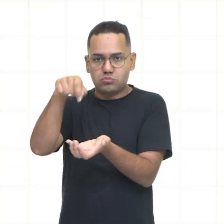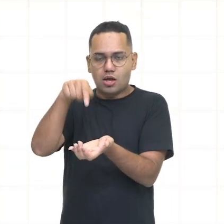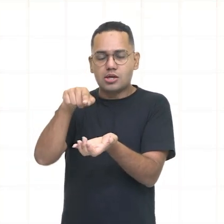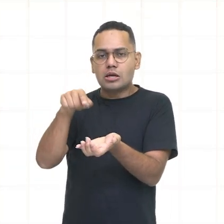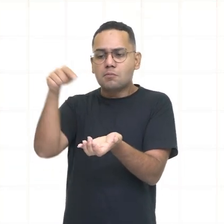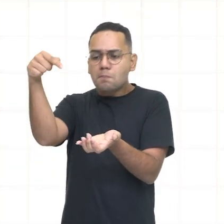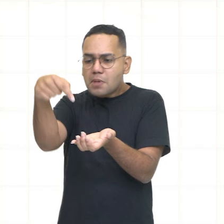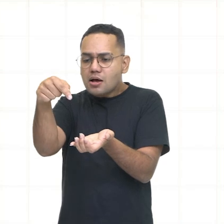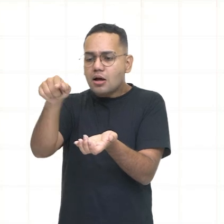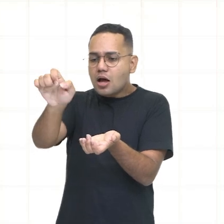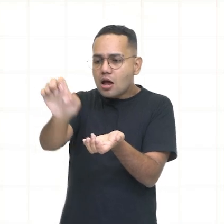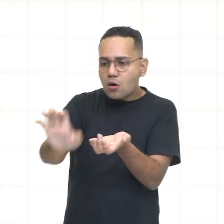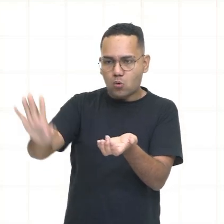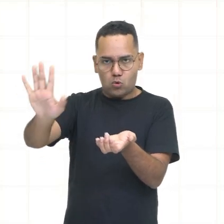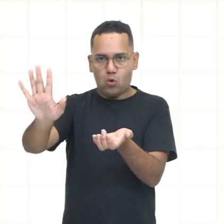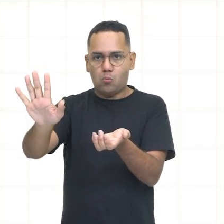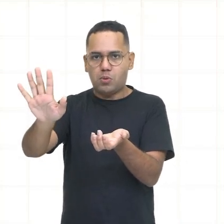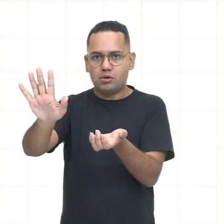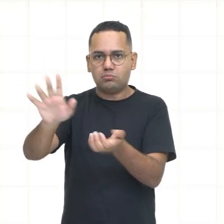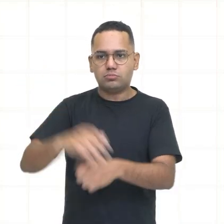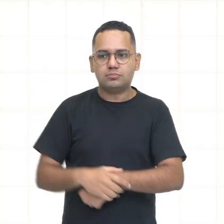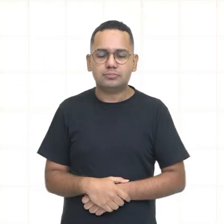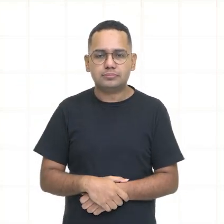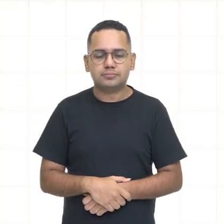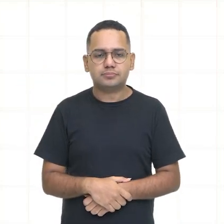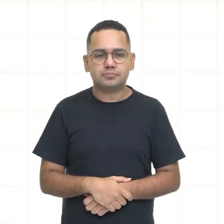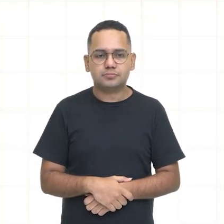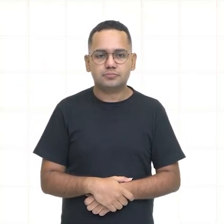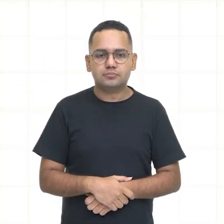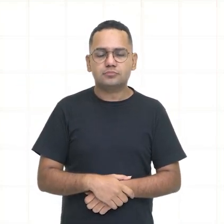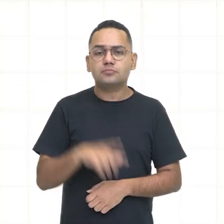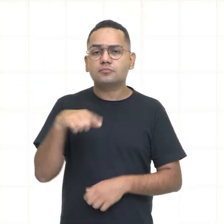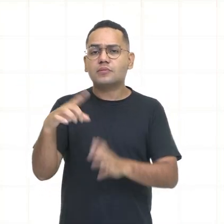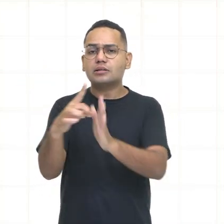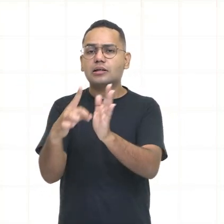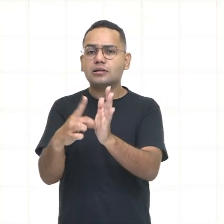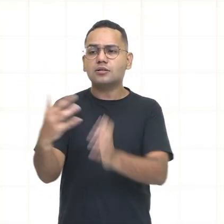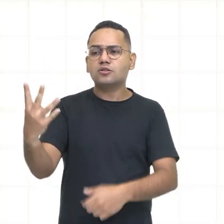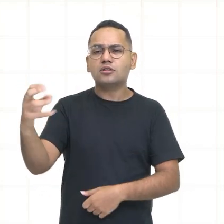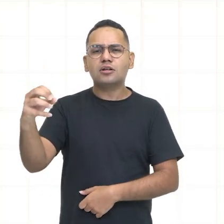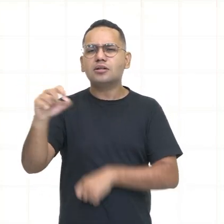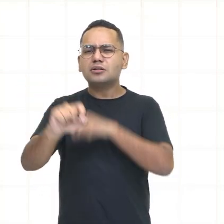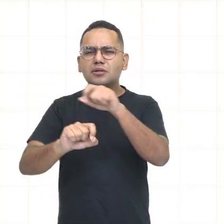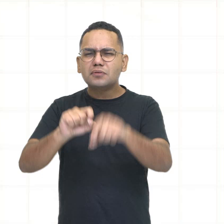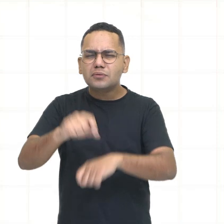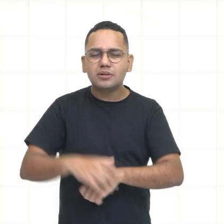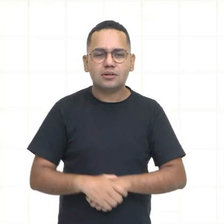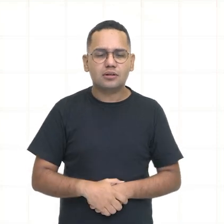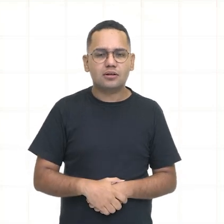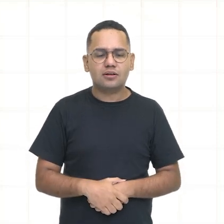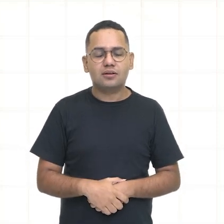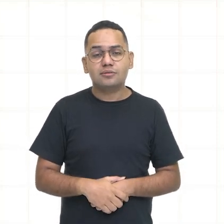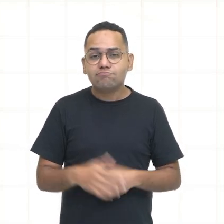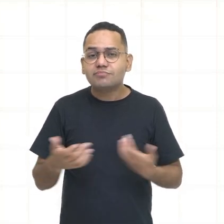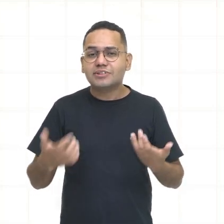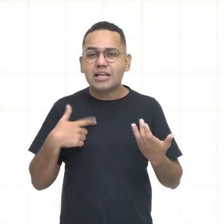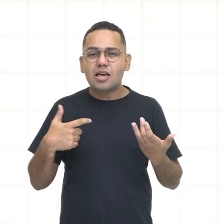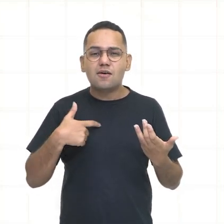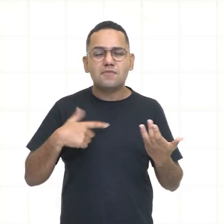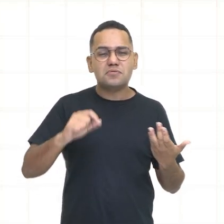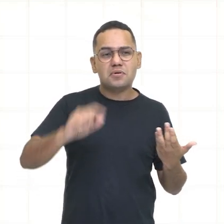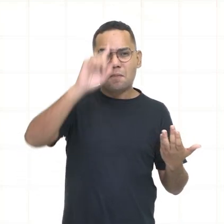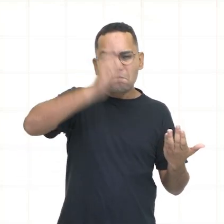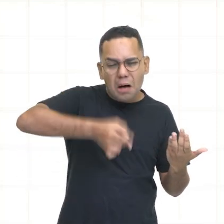a partir da década de 30, tá, gente? A ascensão dos chamados regimes totalitários,